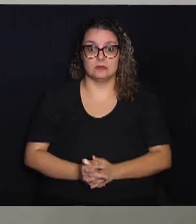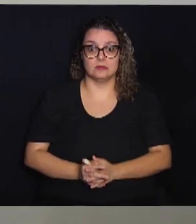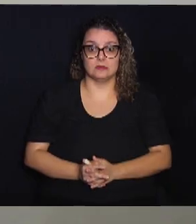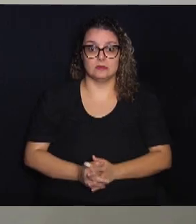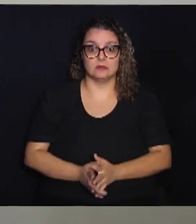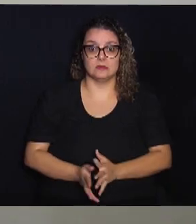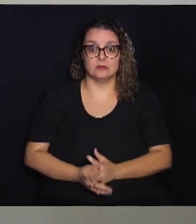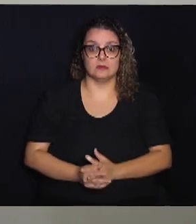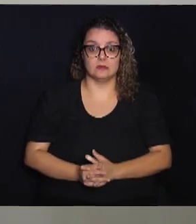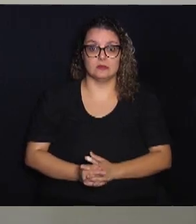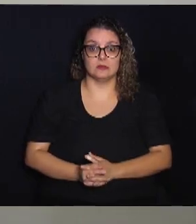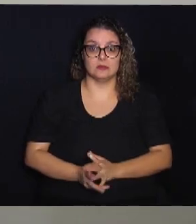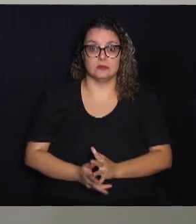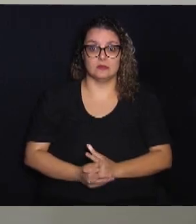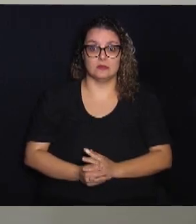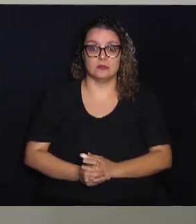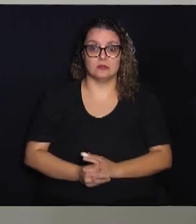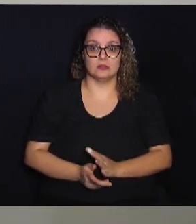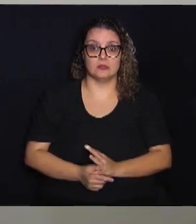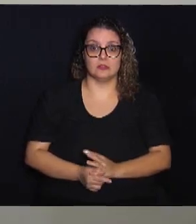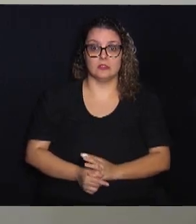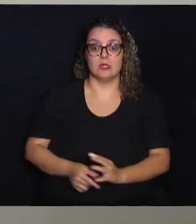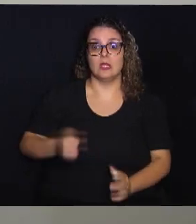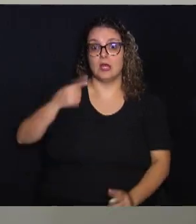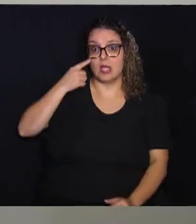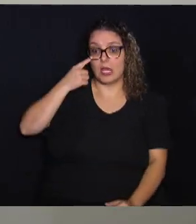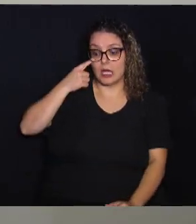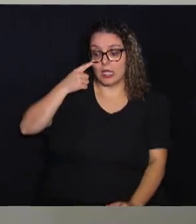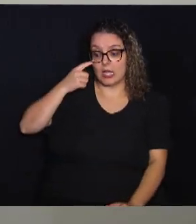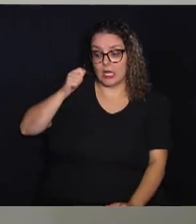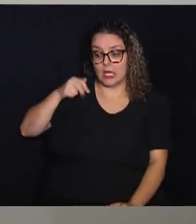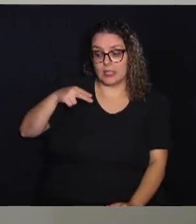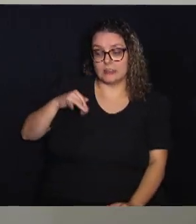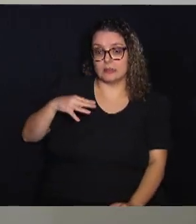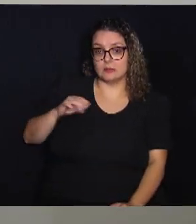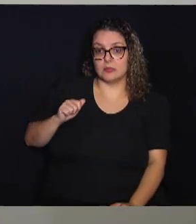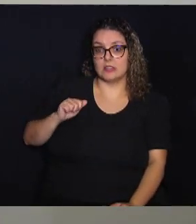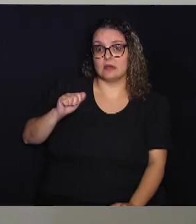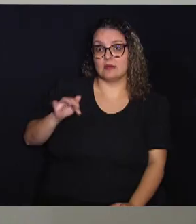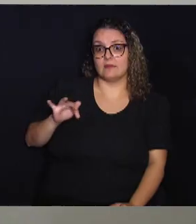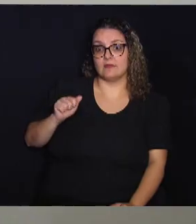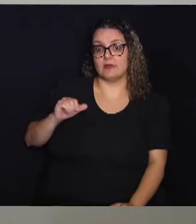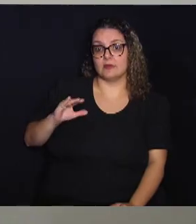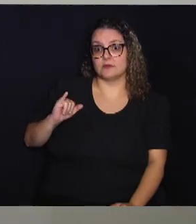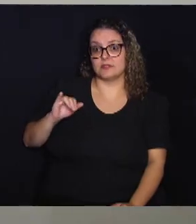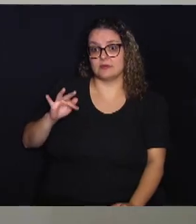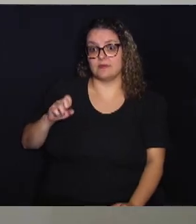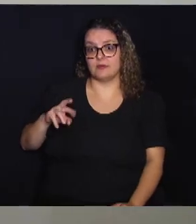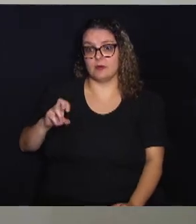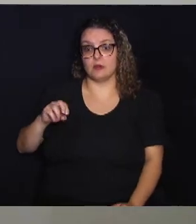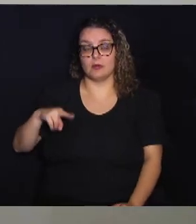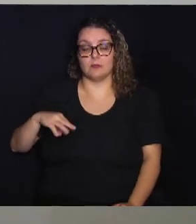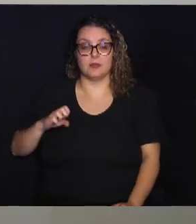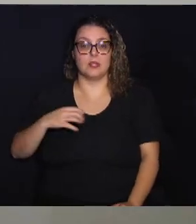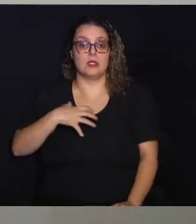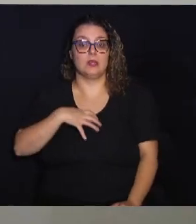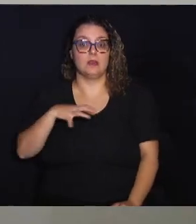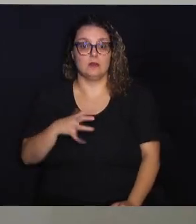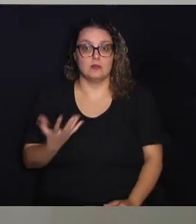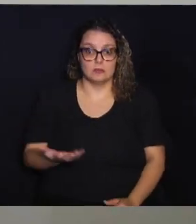A anemia falciforme, ela é uma condição que ela tem uma